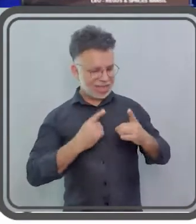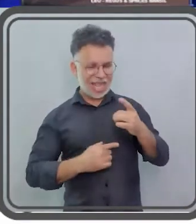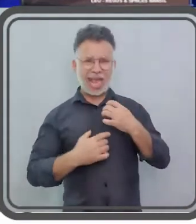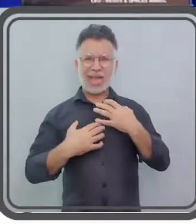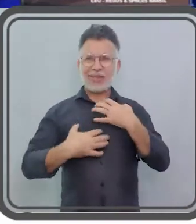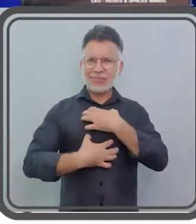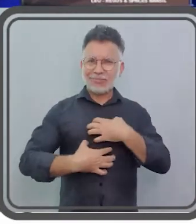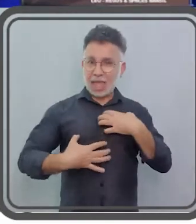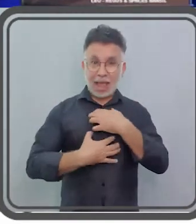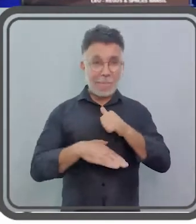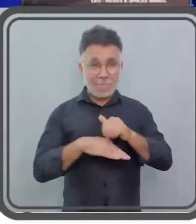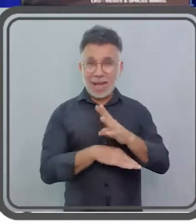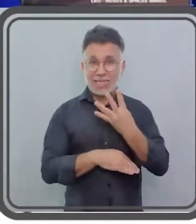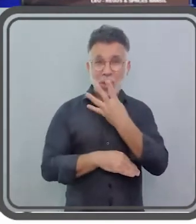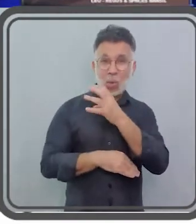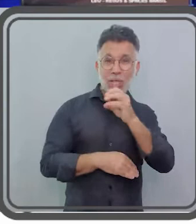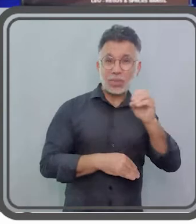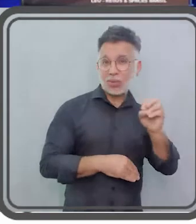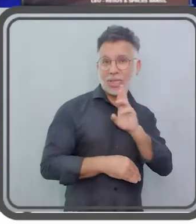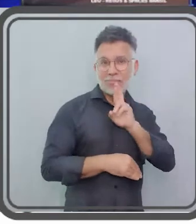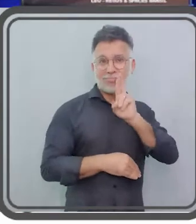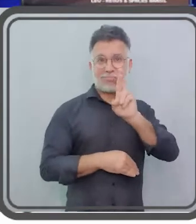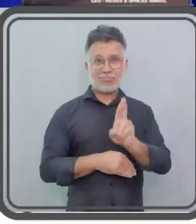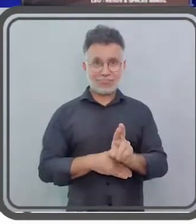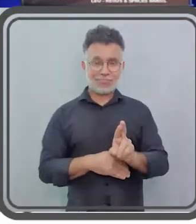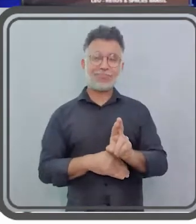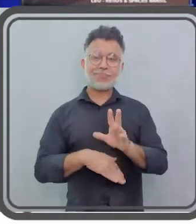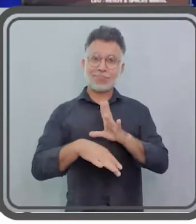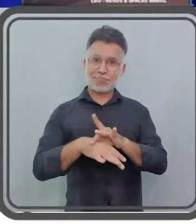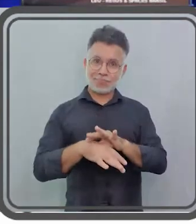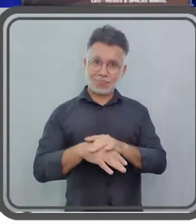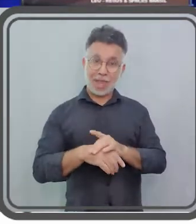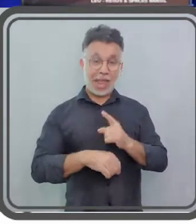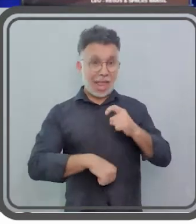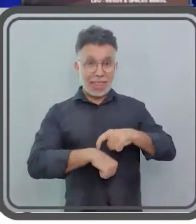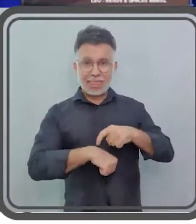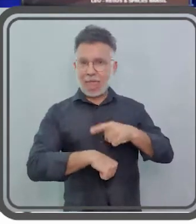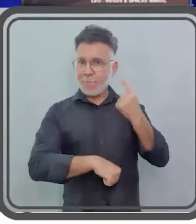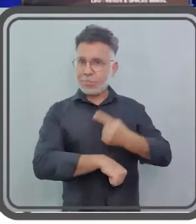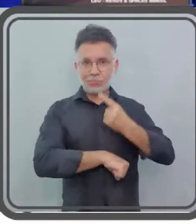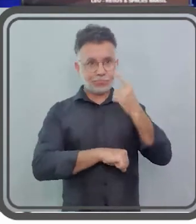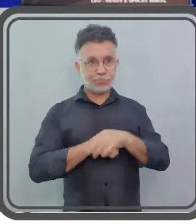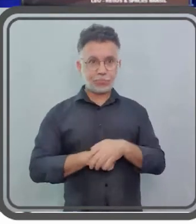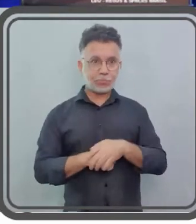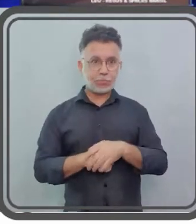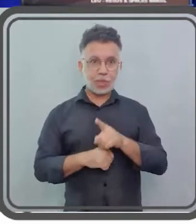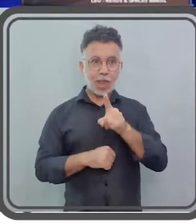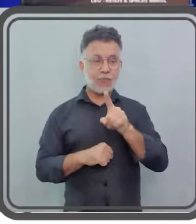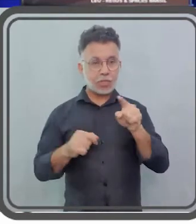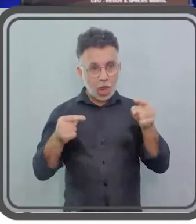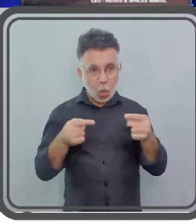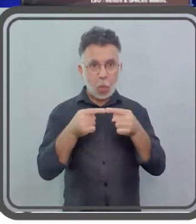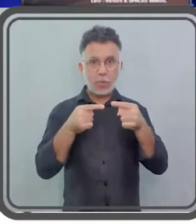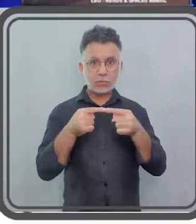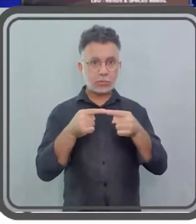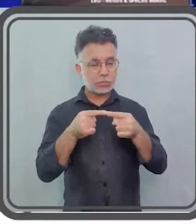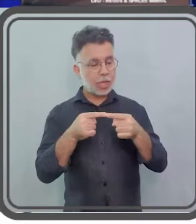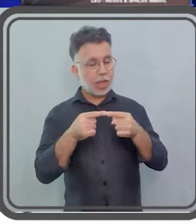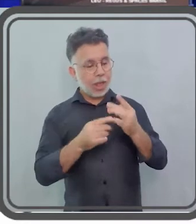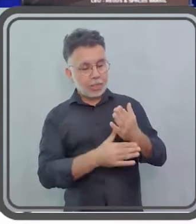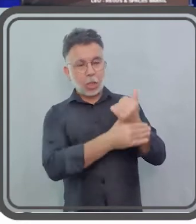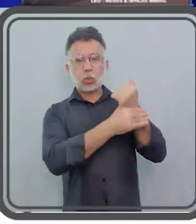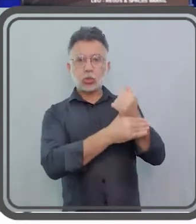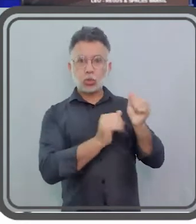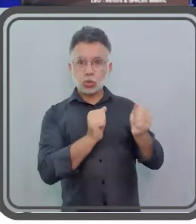mais de 400 diagnósticos em tempo real. E consegue combinar a tecnologia com